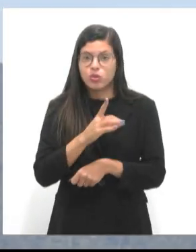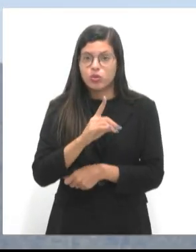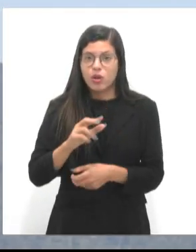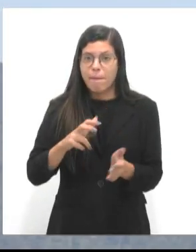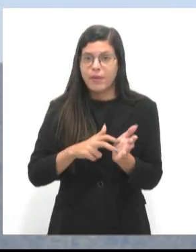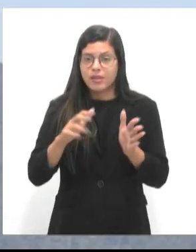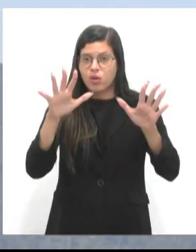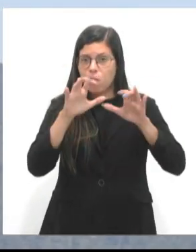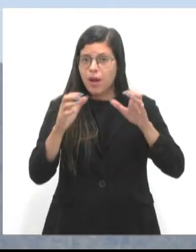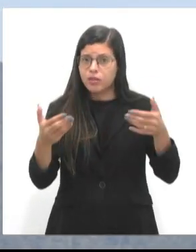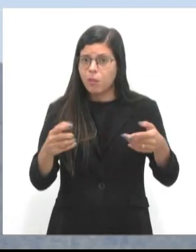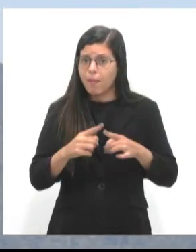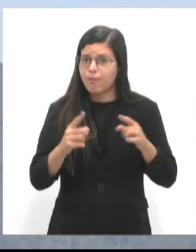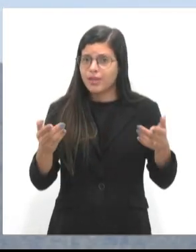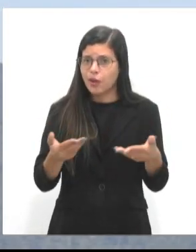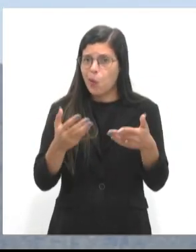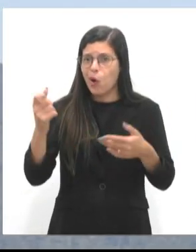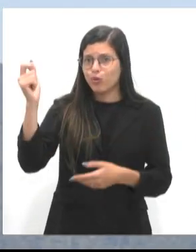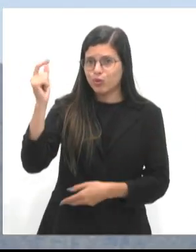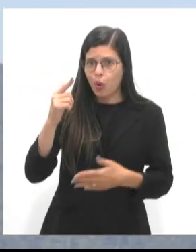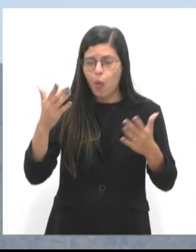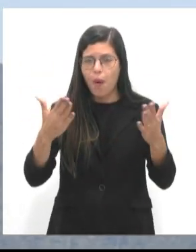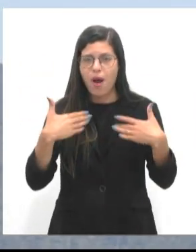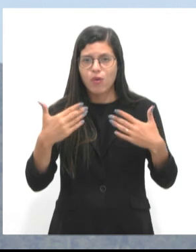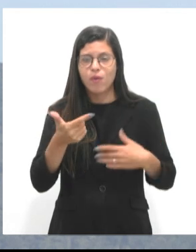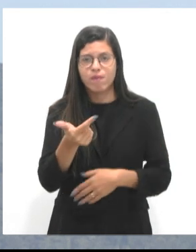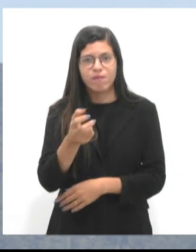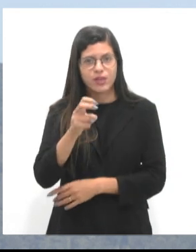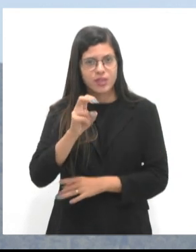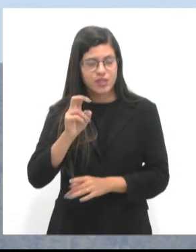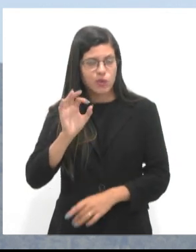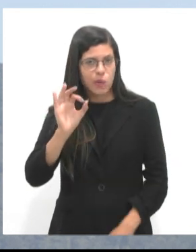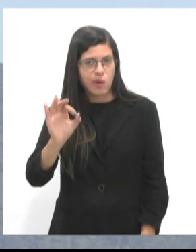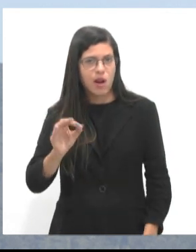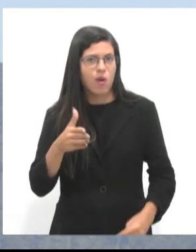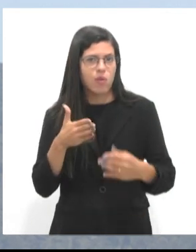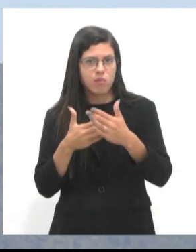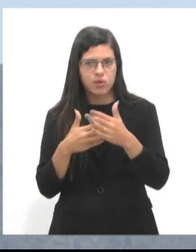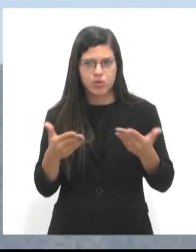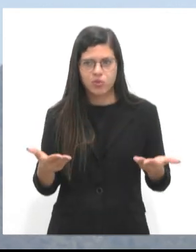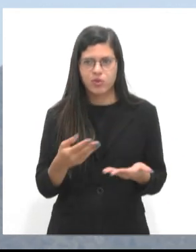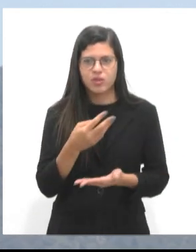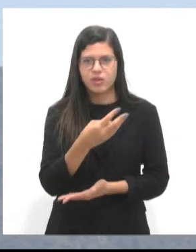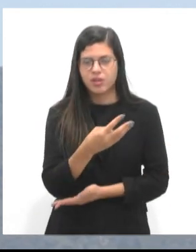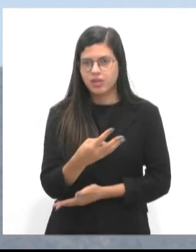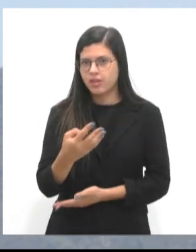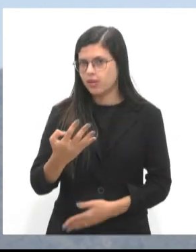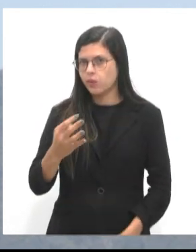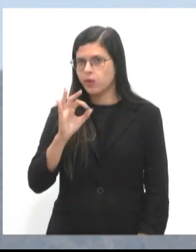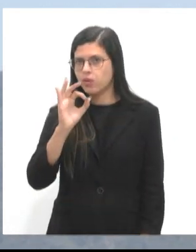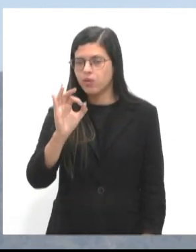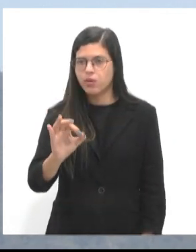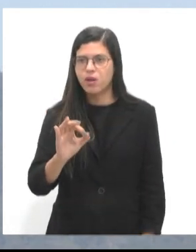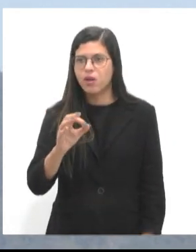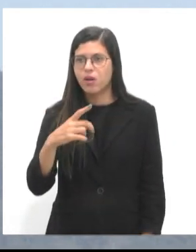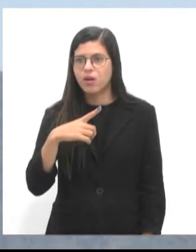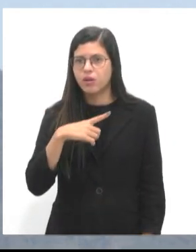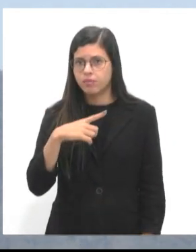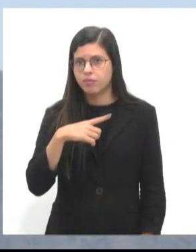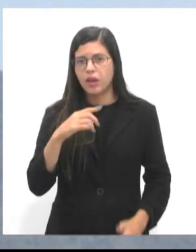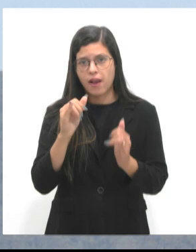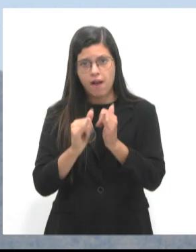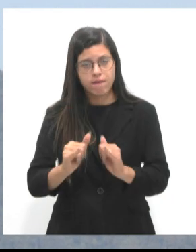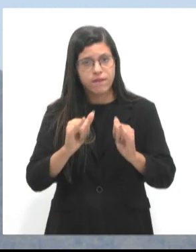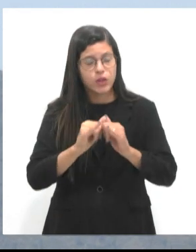sol e está bastante calor. Nesse momento faz 25 graus, a máxima prevista para hoje é de 34 graus e tem alerta de temporal